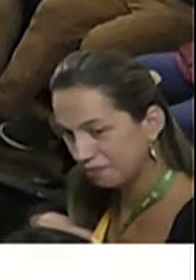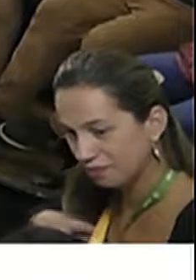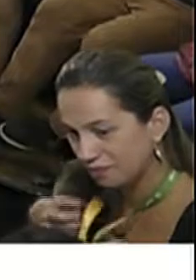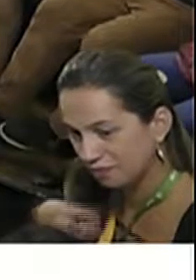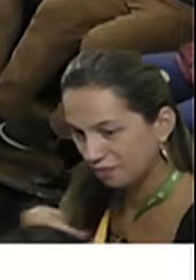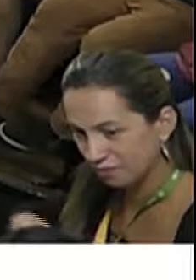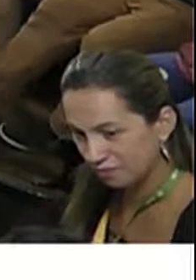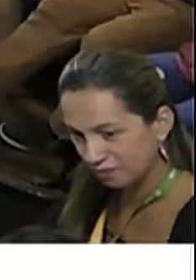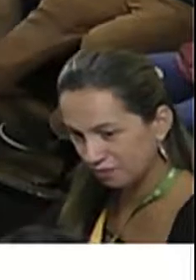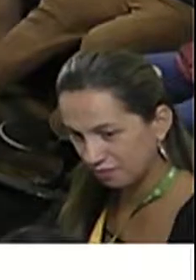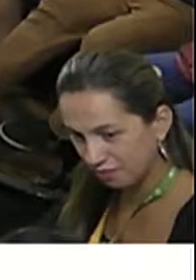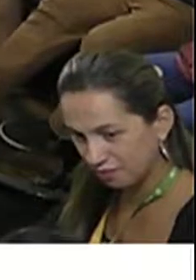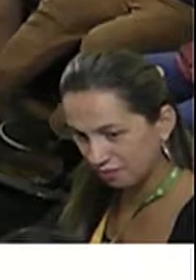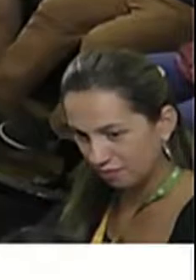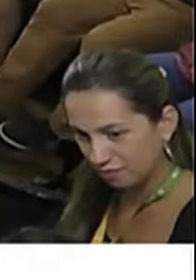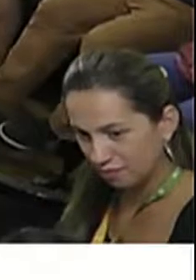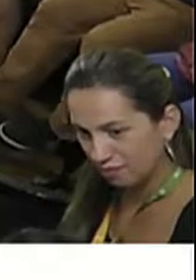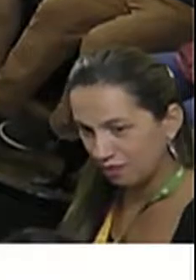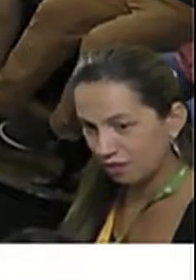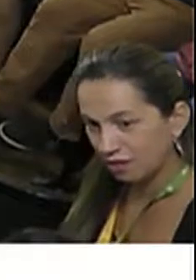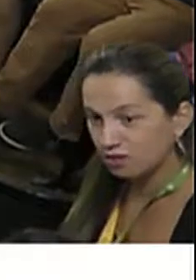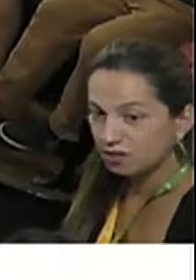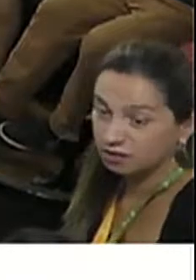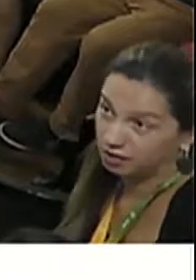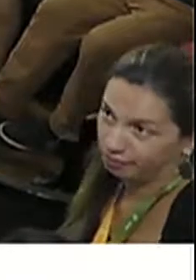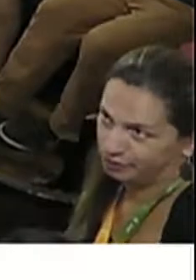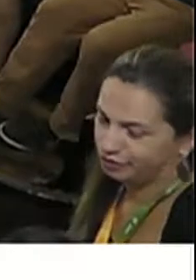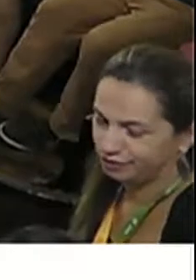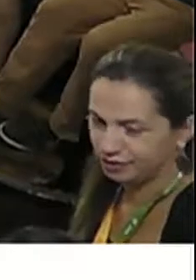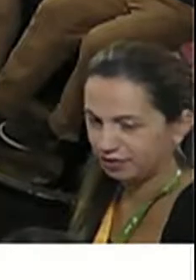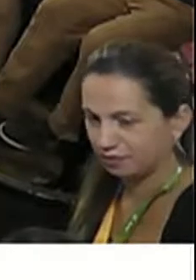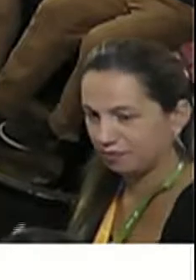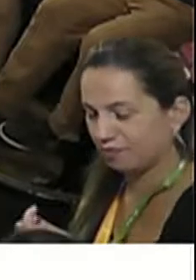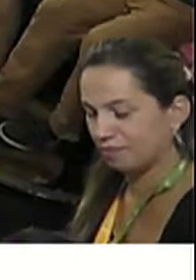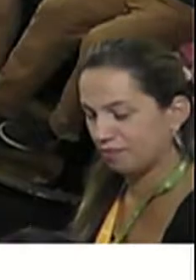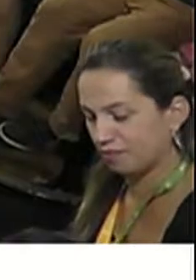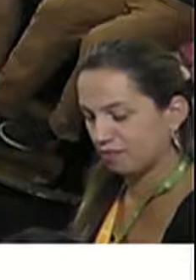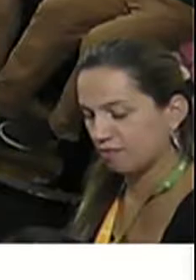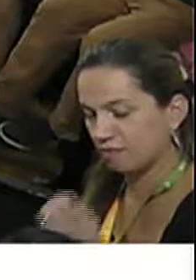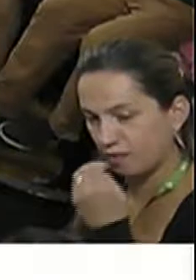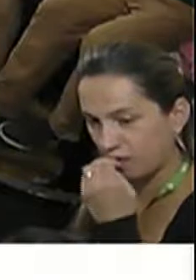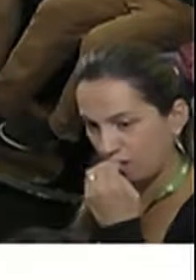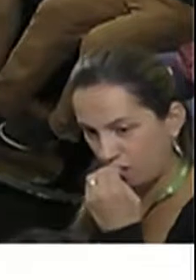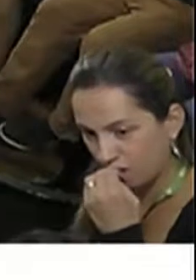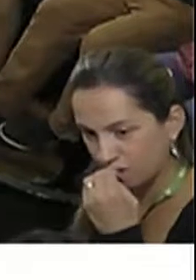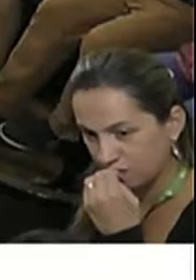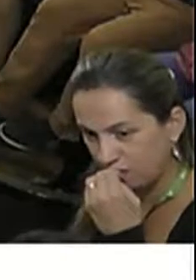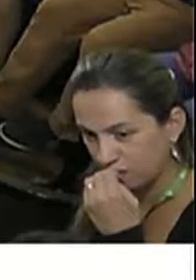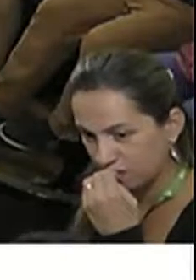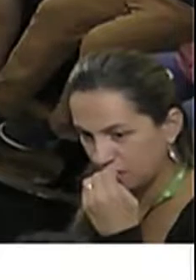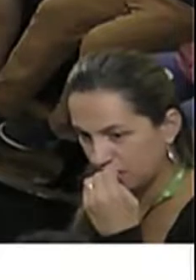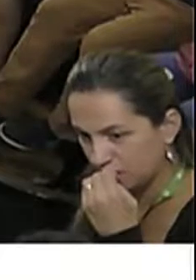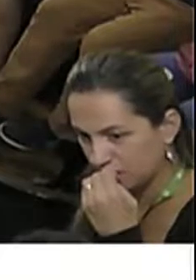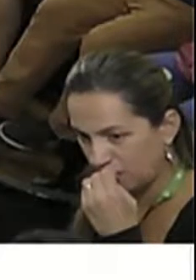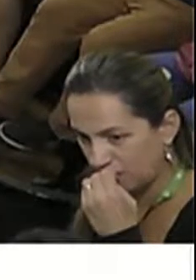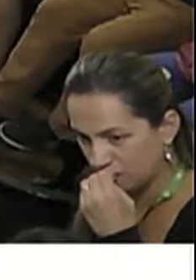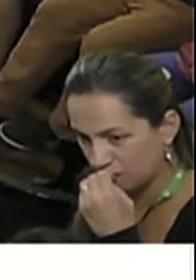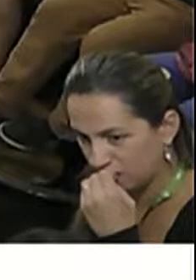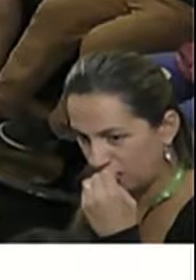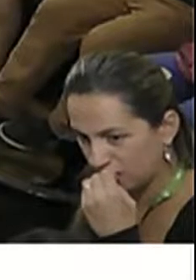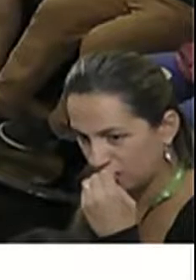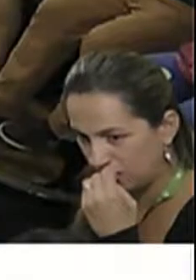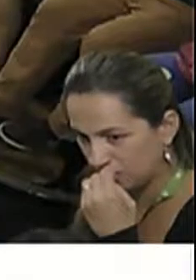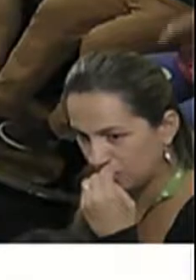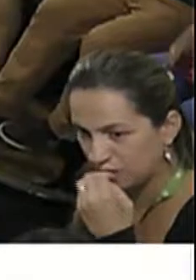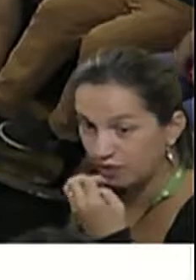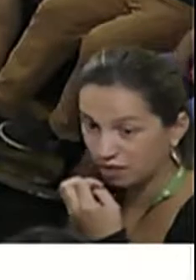o desenvolvimento organizacional da rede pública de saúde. Recomenda-se divulgar, em conjunto com a Associação Brasileira